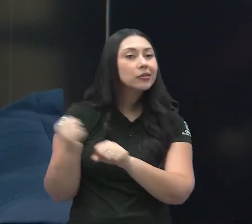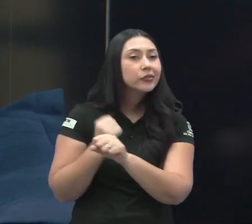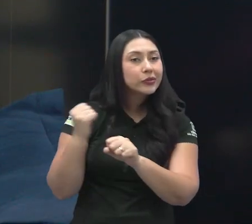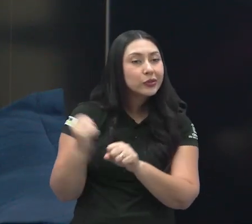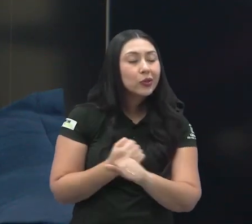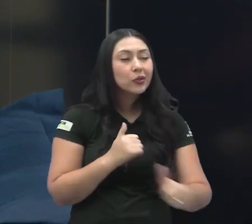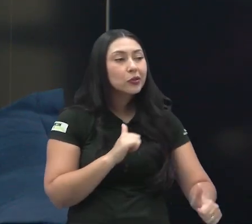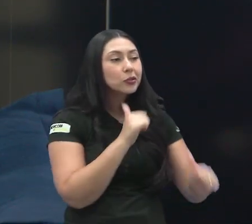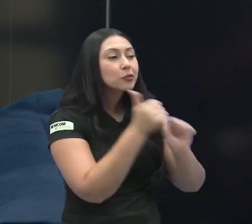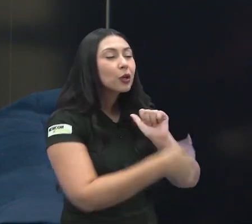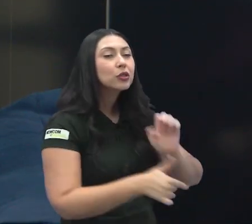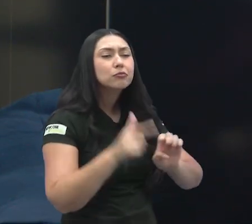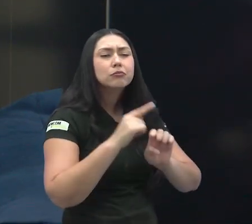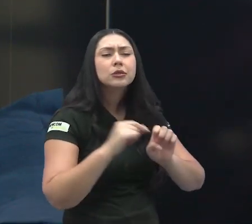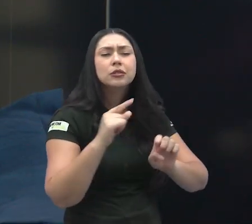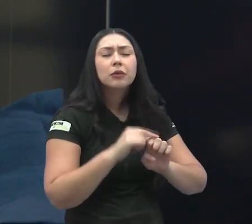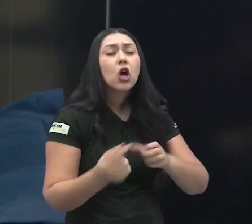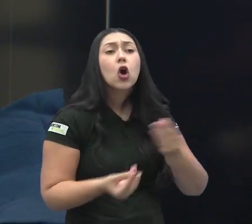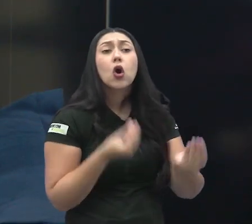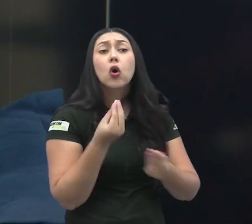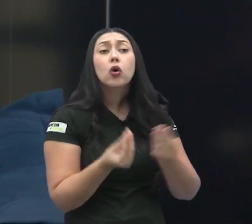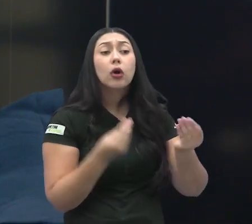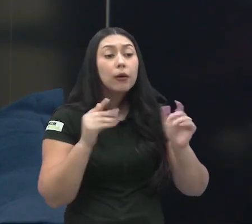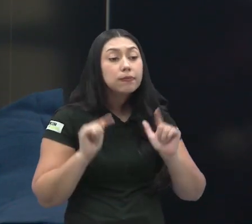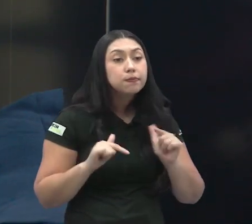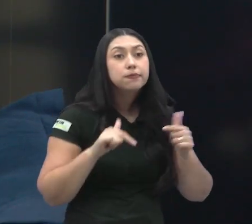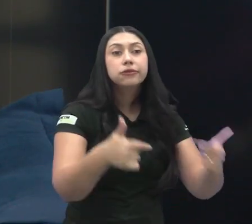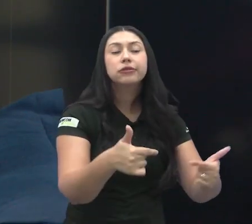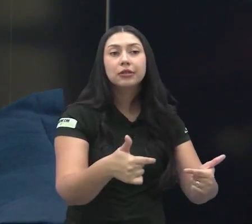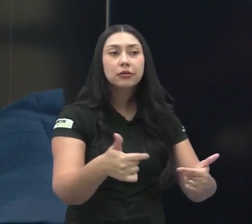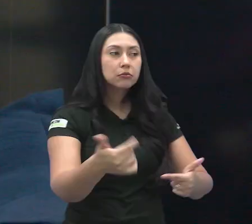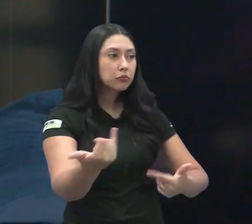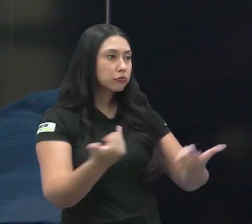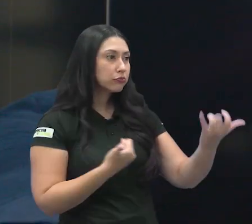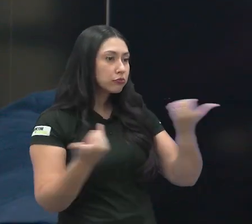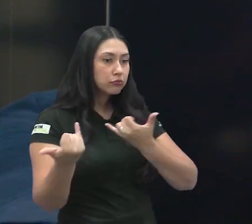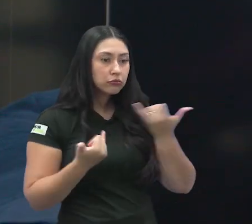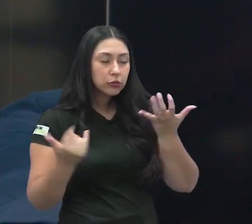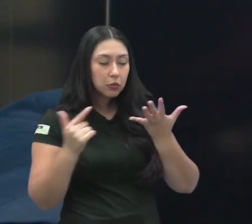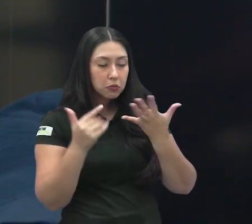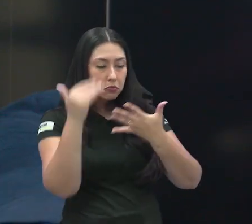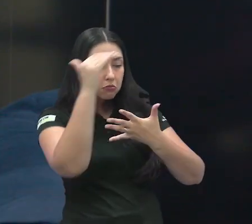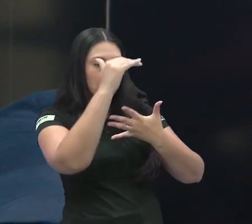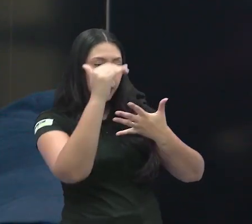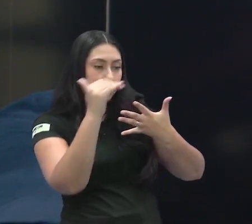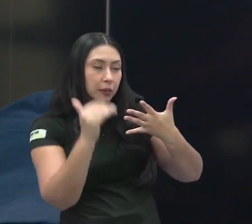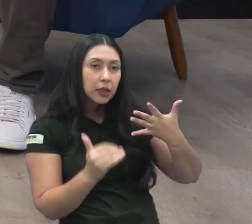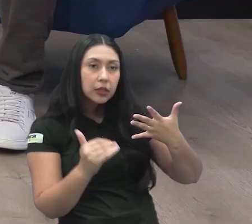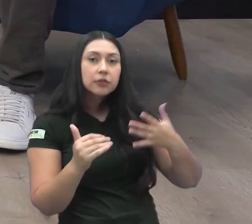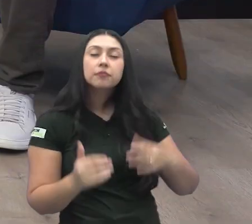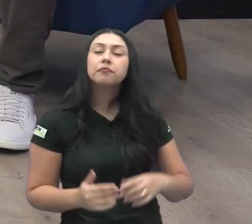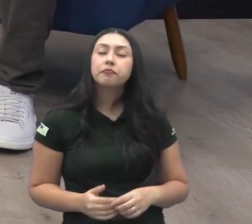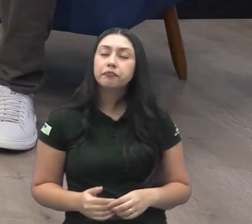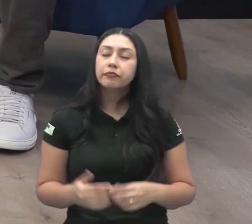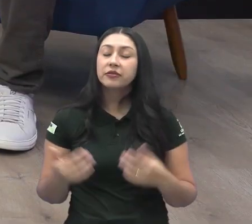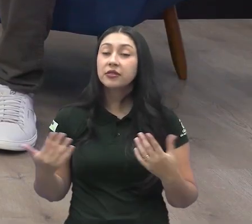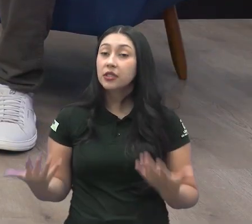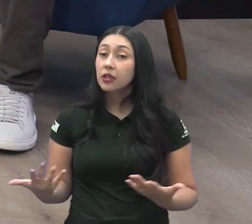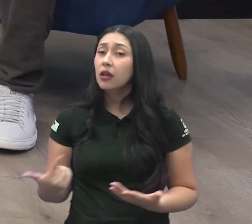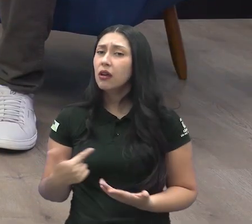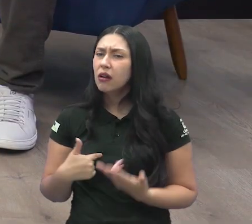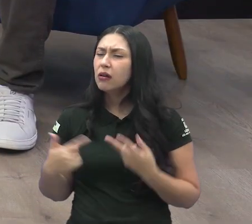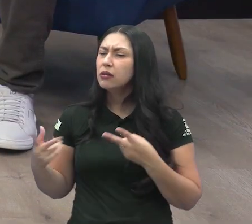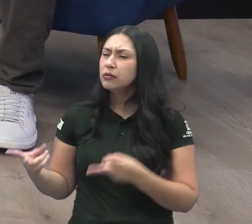empreendedorismo. Como que é realizada essa atuação, né? De acordo com o que chega para o gabinete, o senhor procura também? Então,